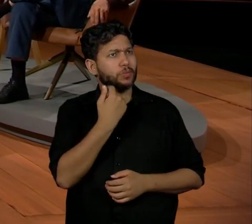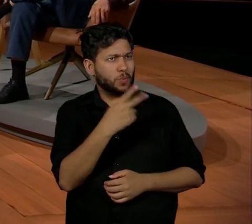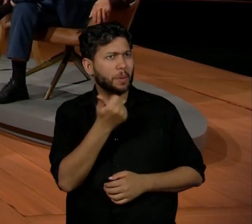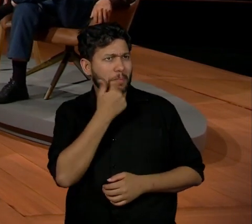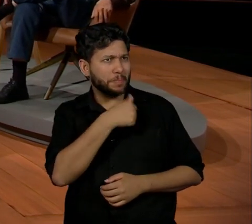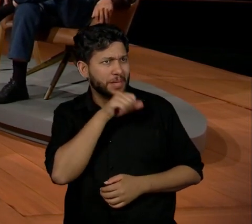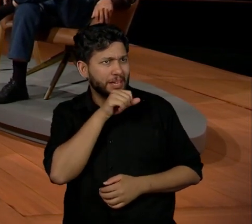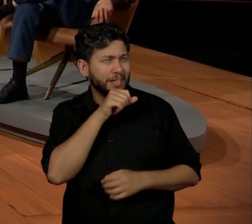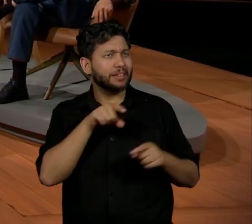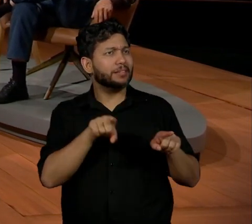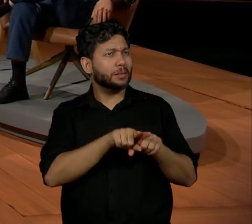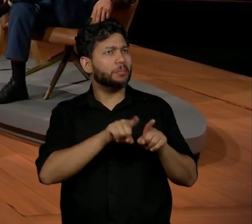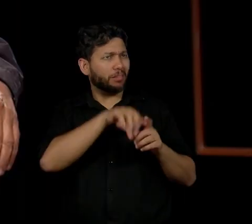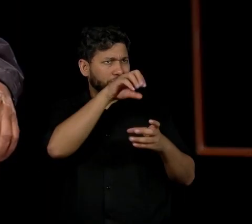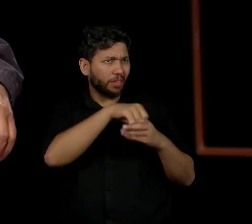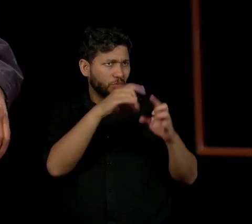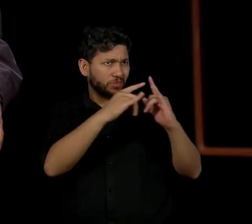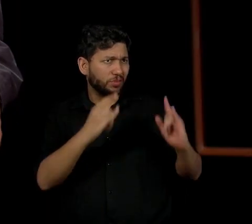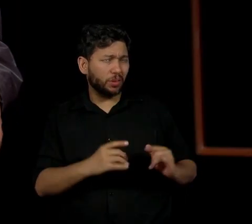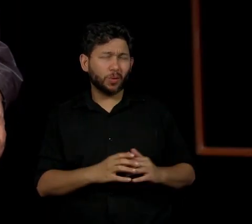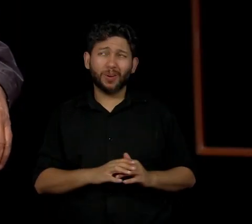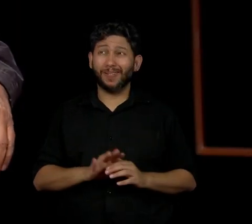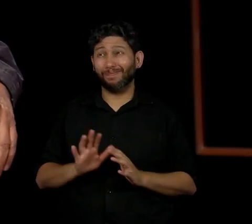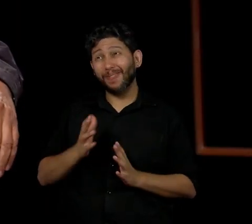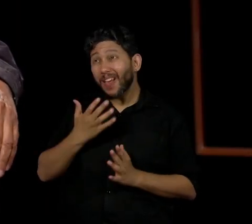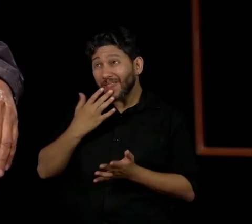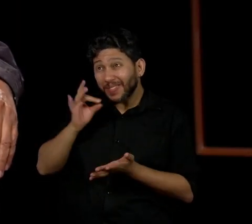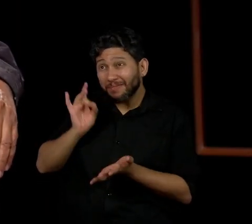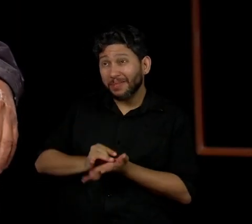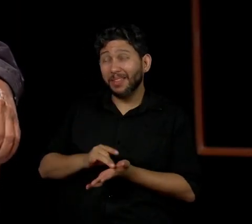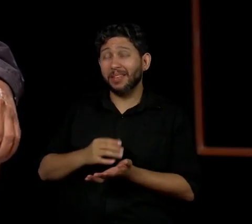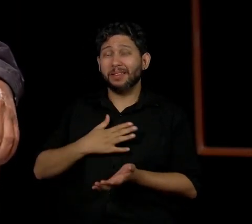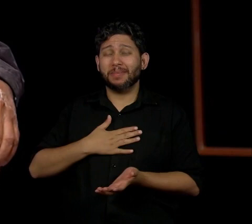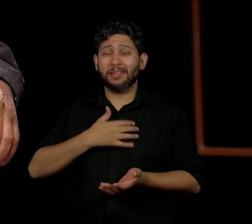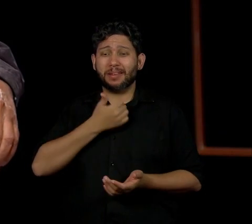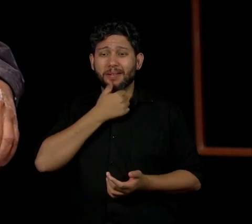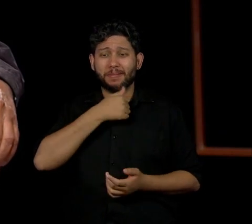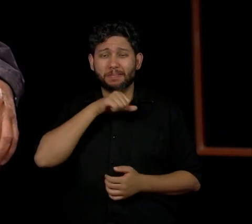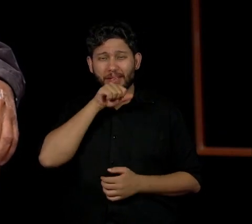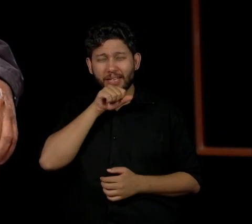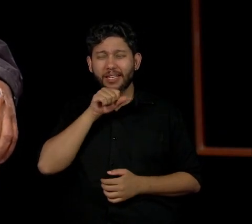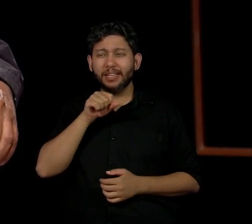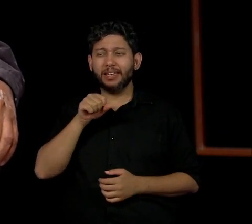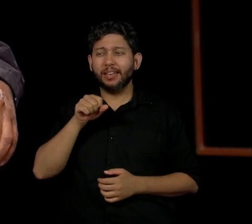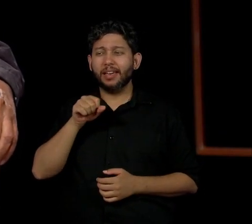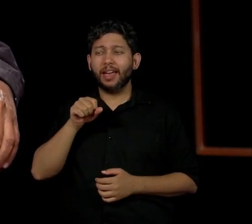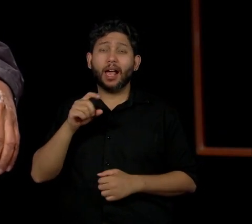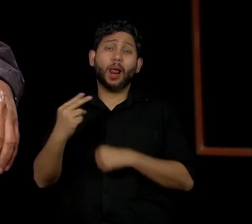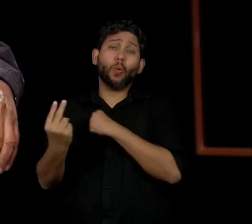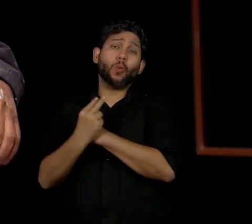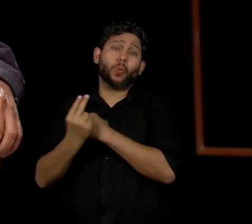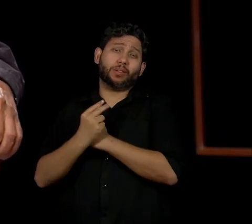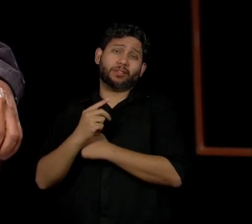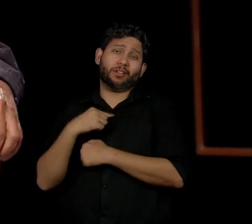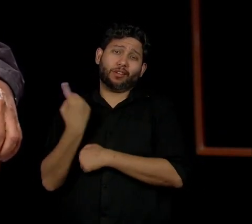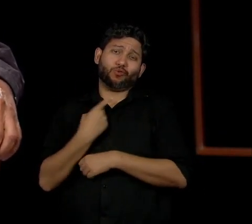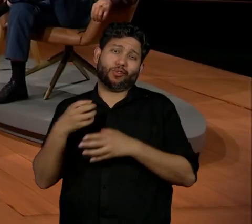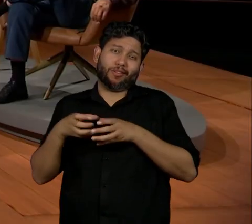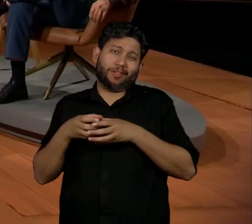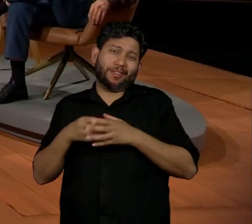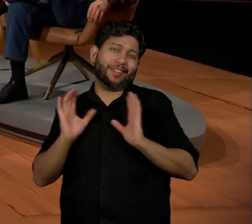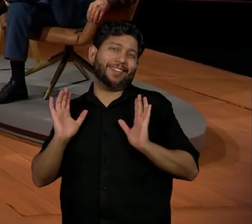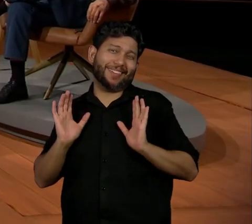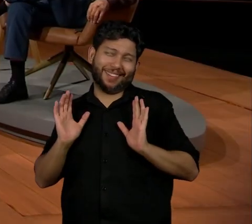circense? A minha mãe, na verdade, ela era mais uma pessoa que cuidava de nós, na